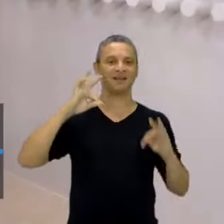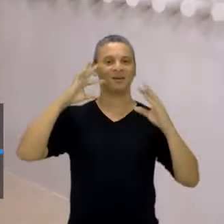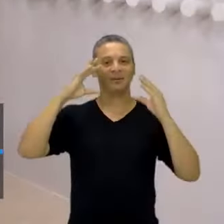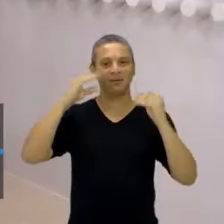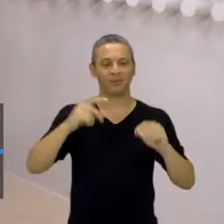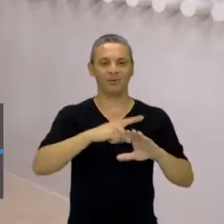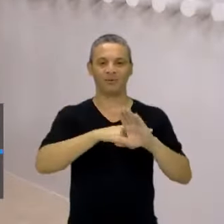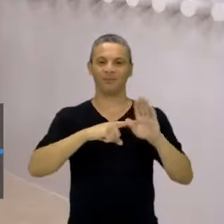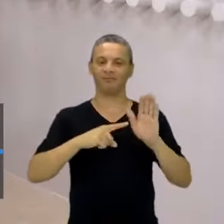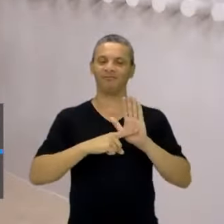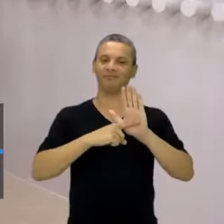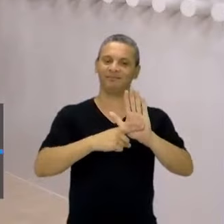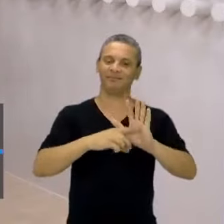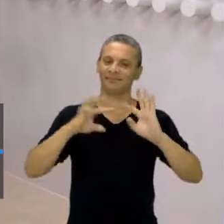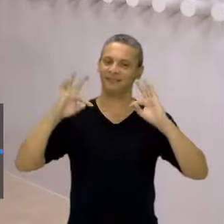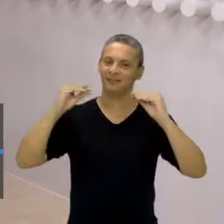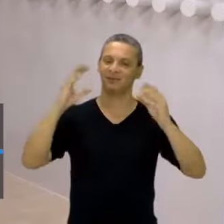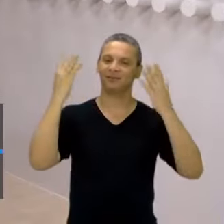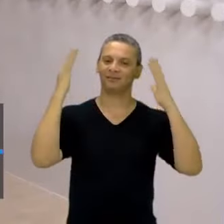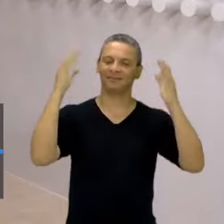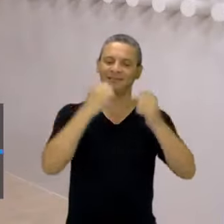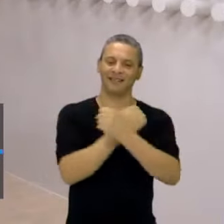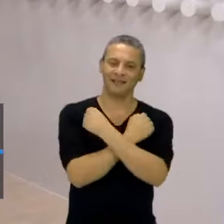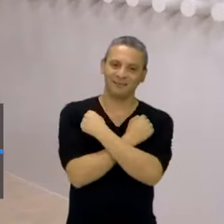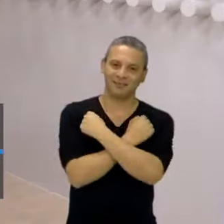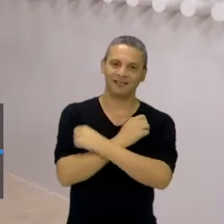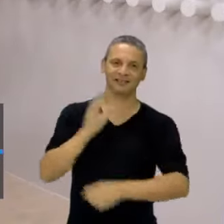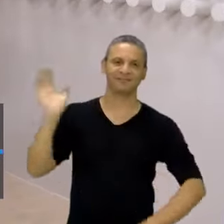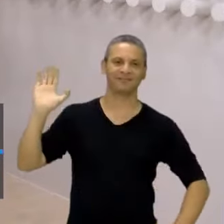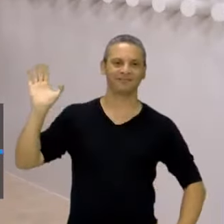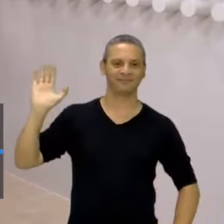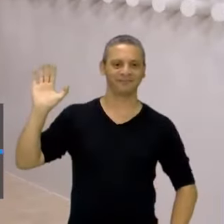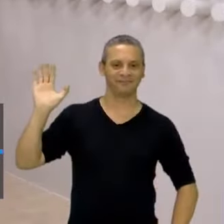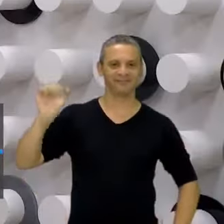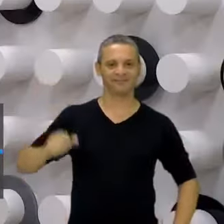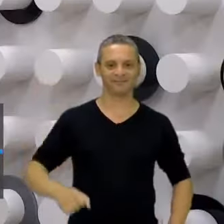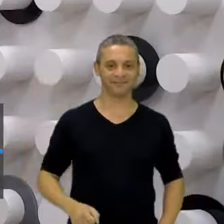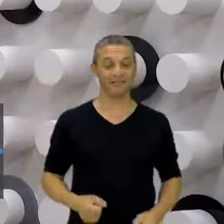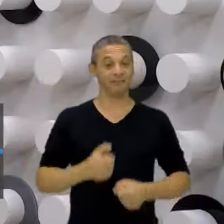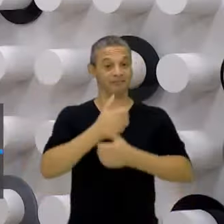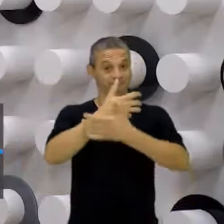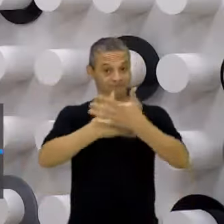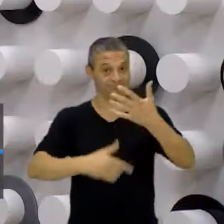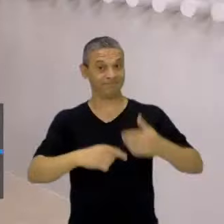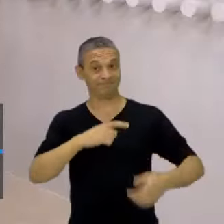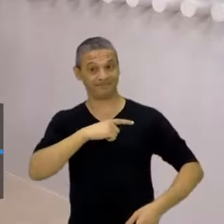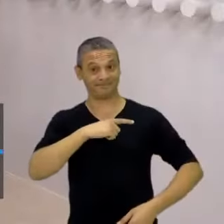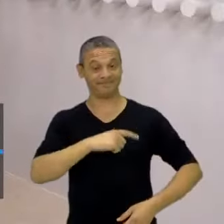protagonismo de cada uma de vocês. Um abraço e até a próxima. E tem interação daqui a pouco, hein?